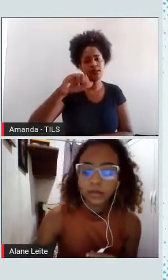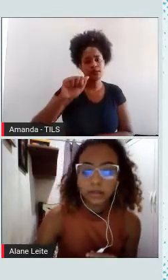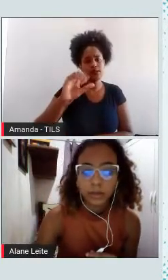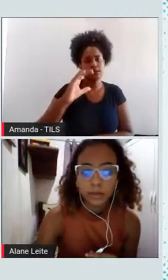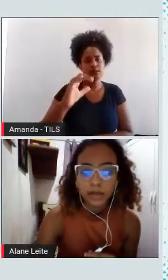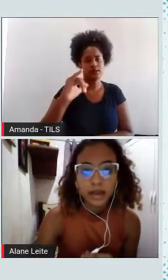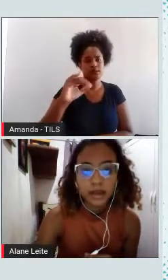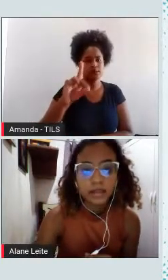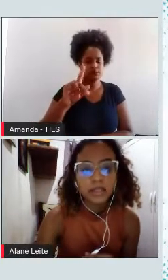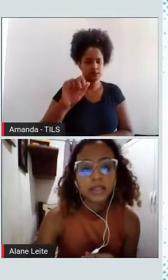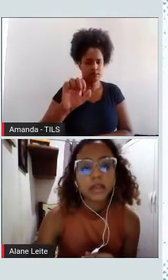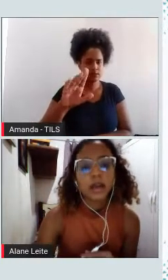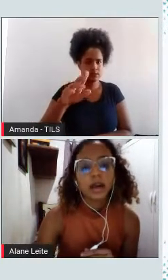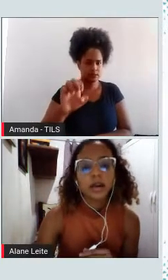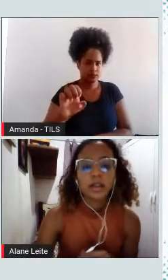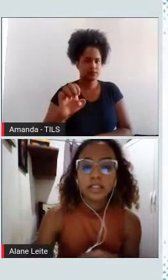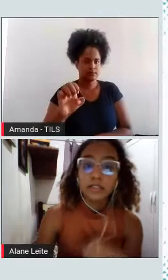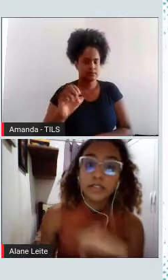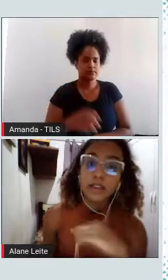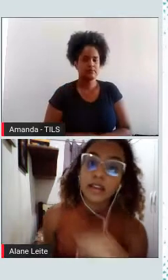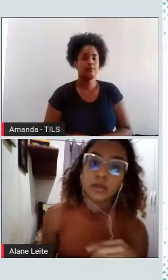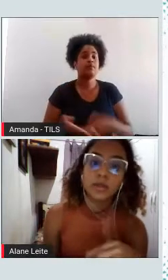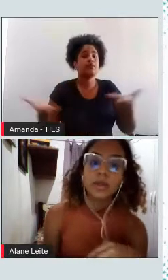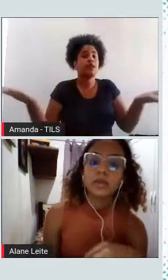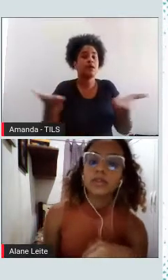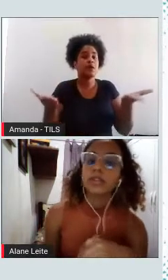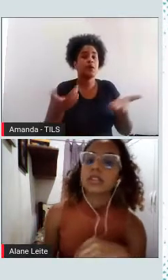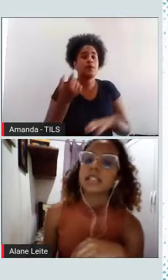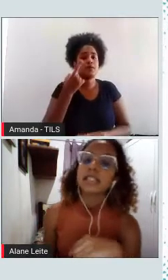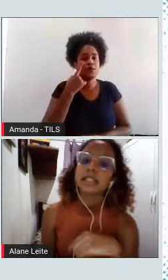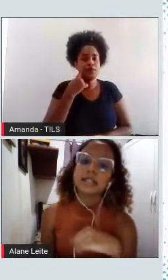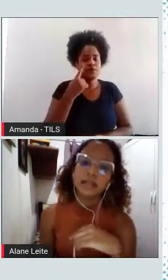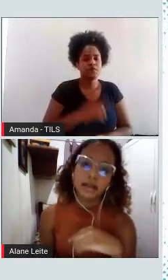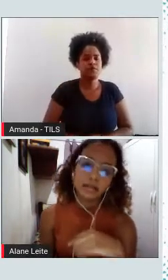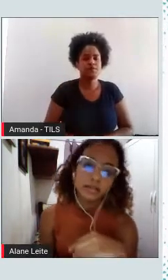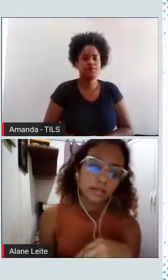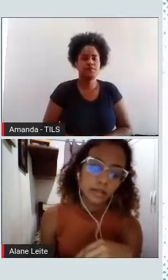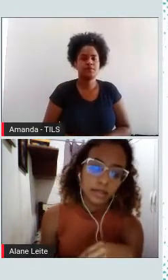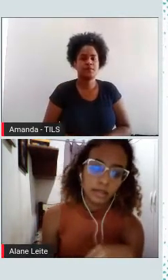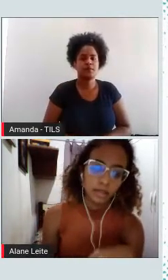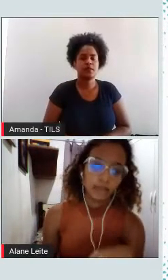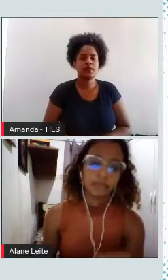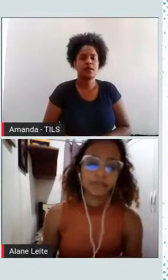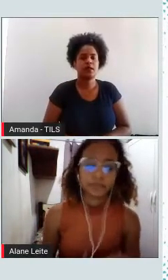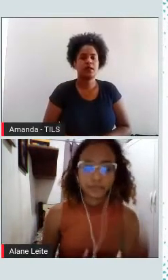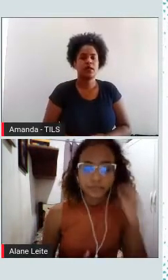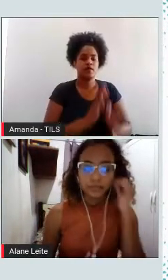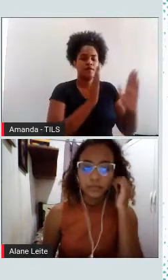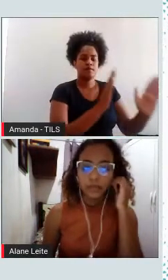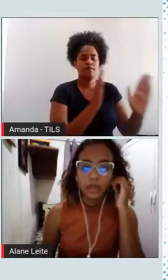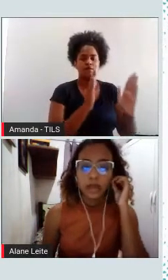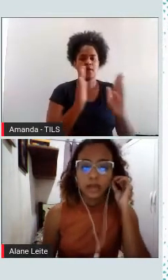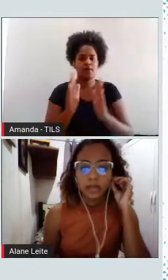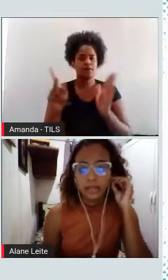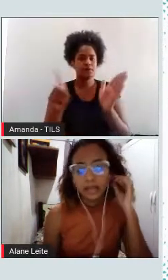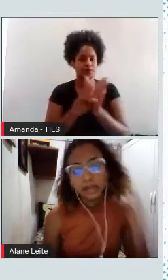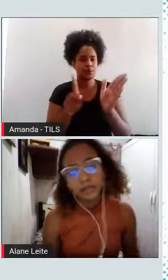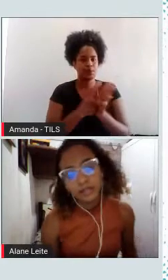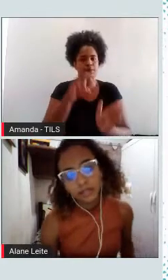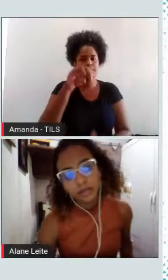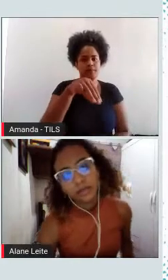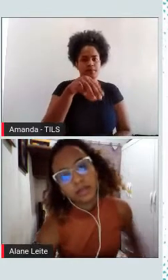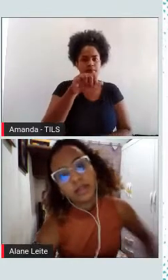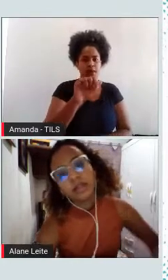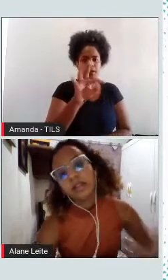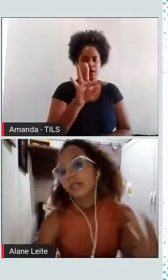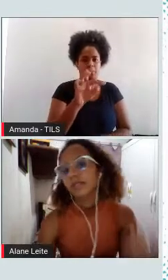A gente falou das propriedades. Agora a gente vai falar sobre os estados da matéria. A matéria ela